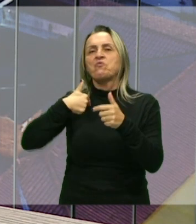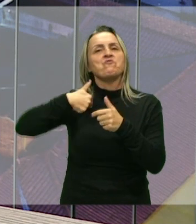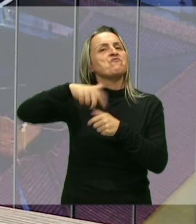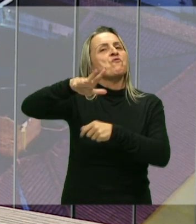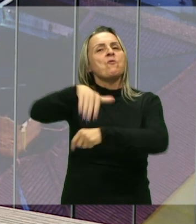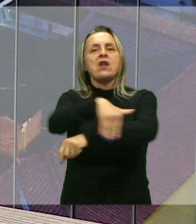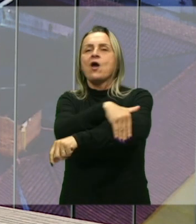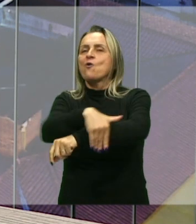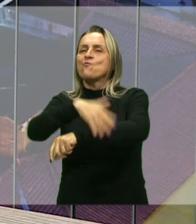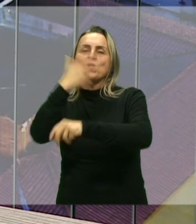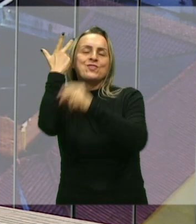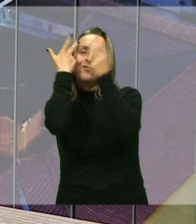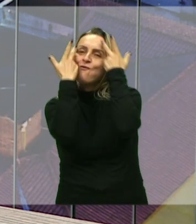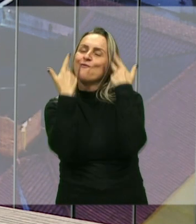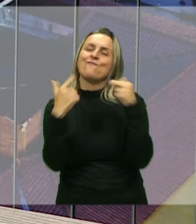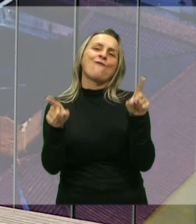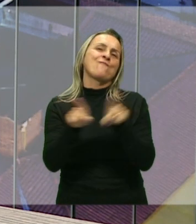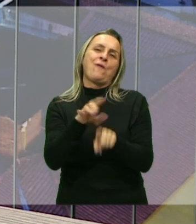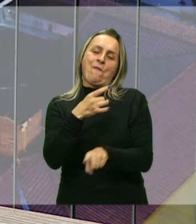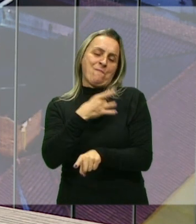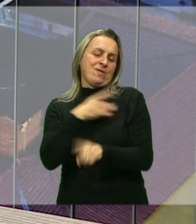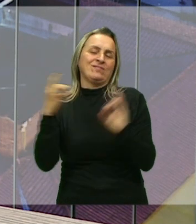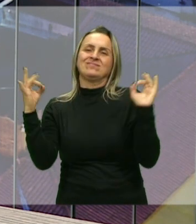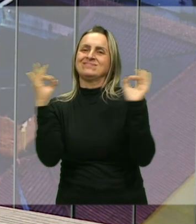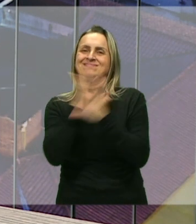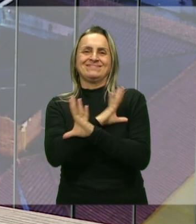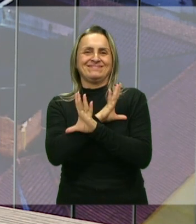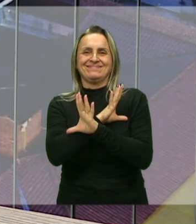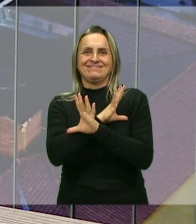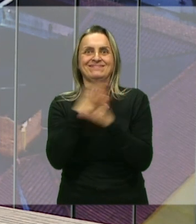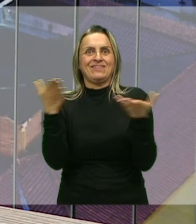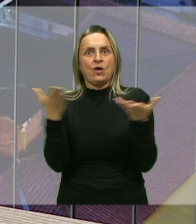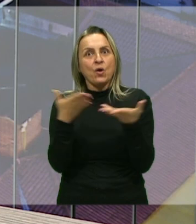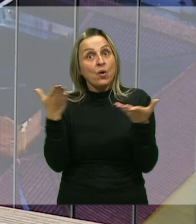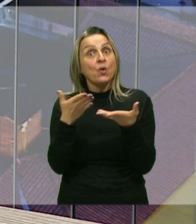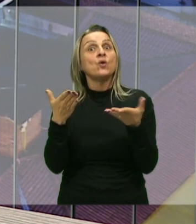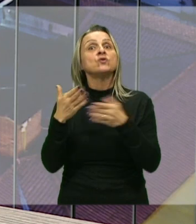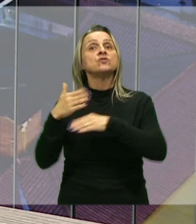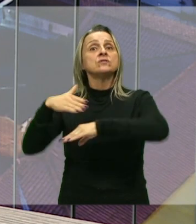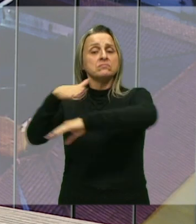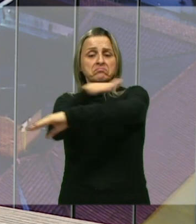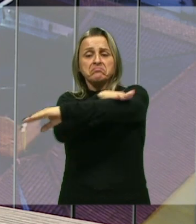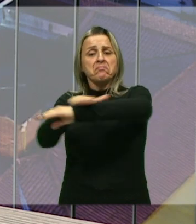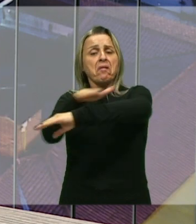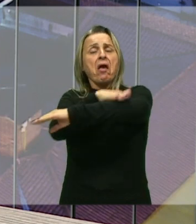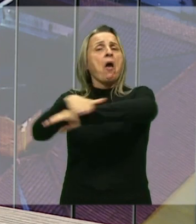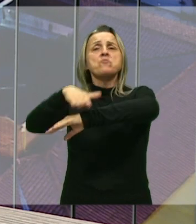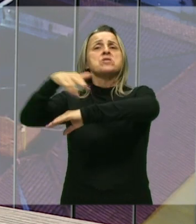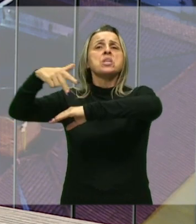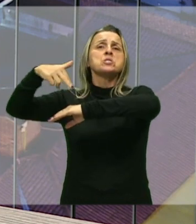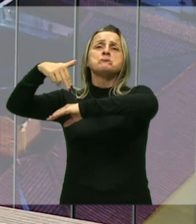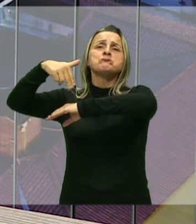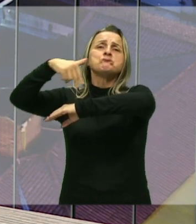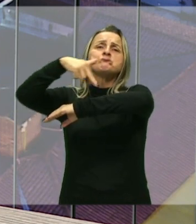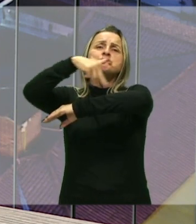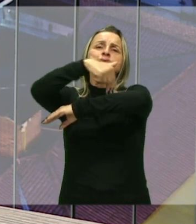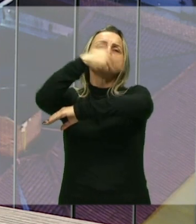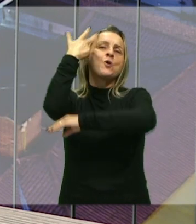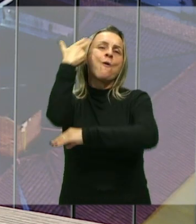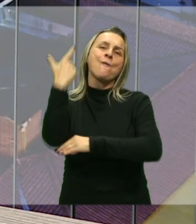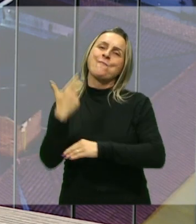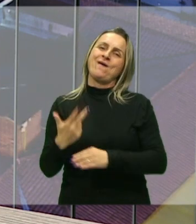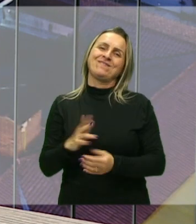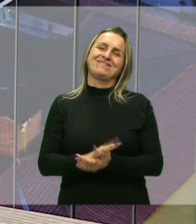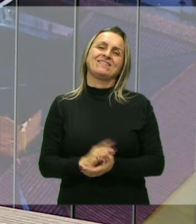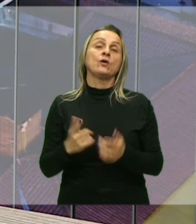do dia, né? Então, hoje eu ando mais na calçada do que na rua. Antes eu andava mais no meio da rua do que na calçada, porque era